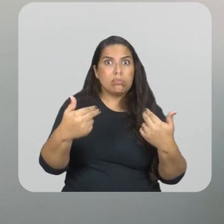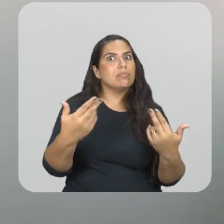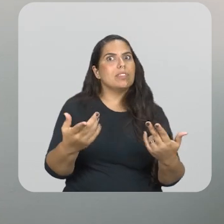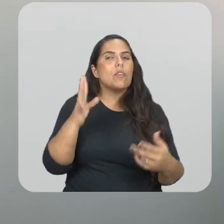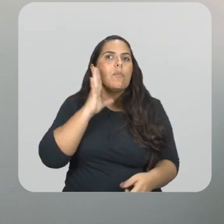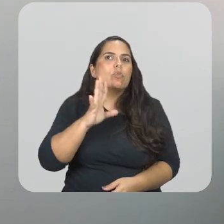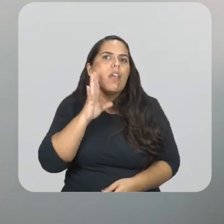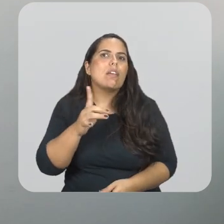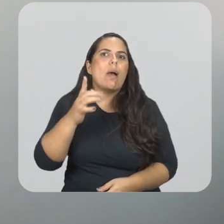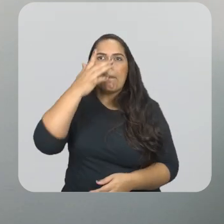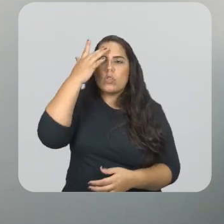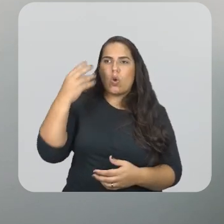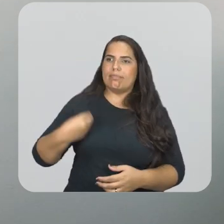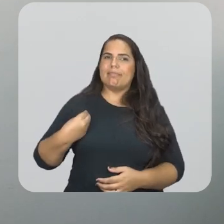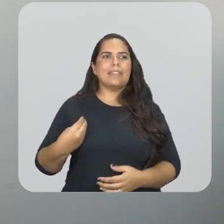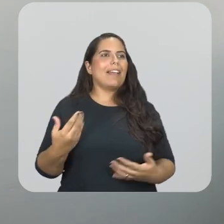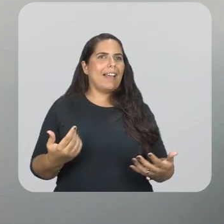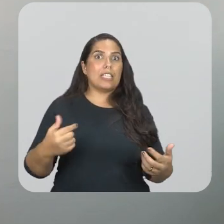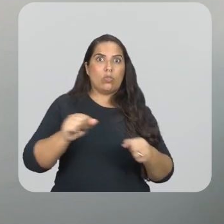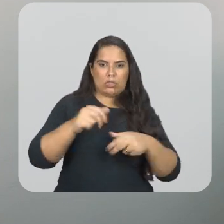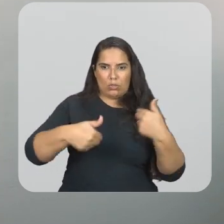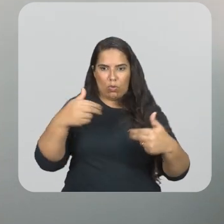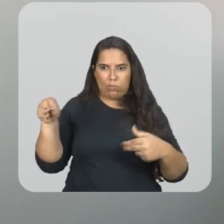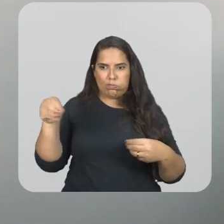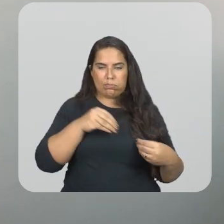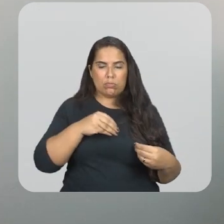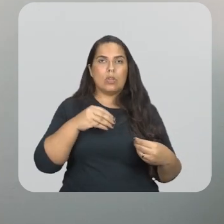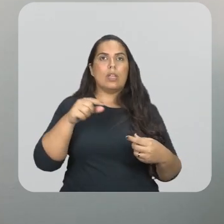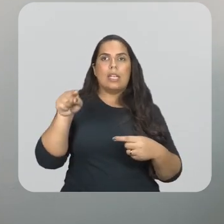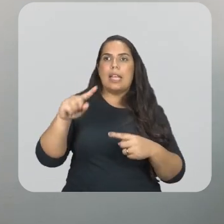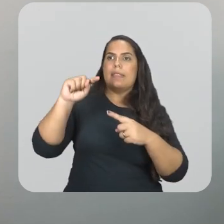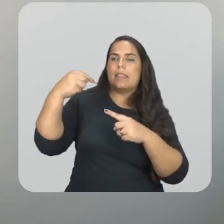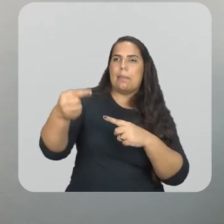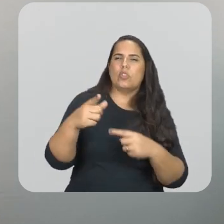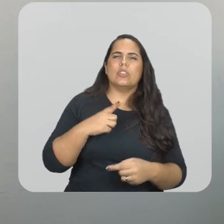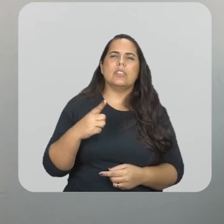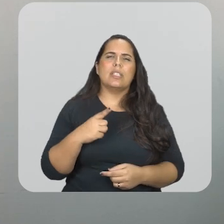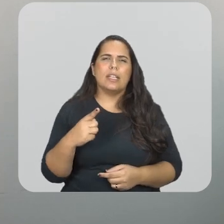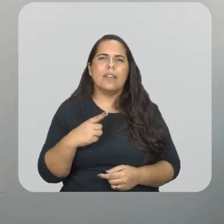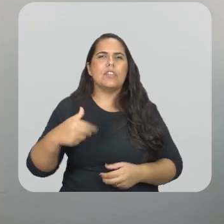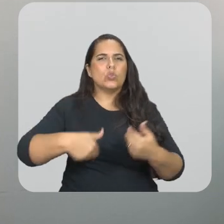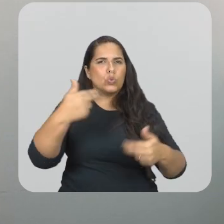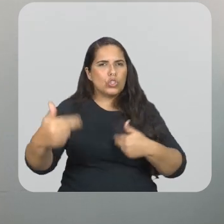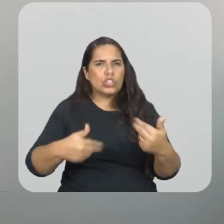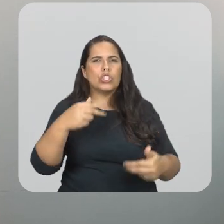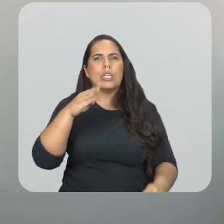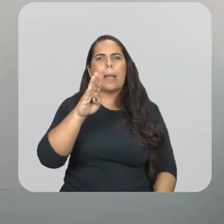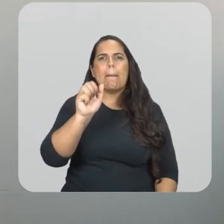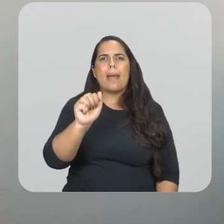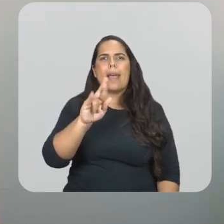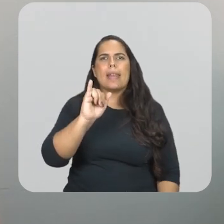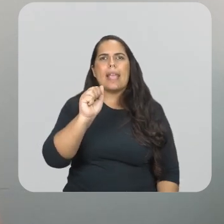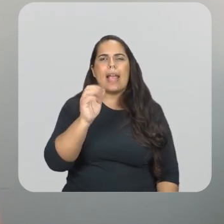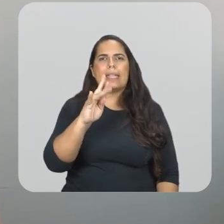foi super legal ver os transplantados lá, as pessoas que recebiam os tratamentos. O transplantado, depois teve a cirurgia bariátrica, a